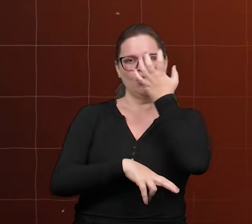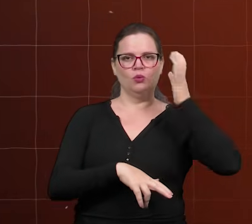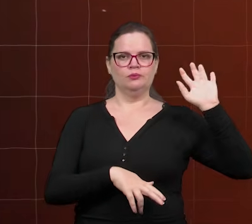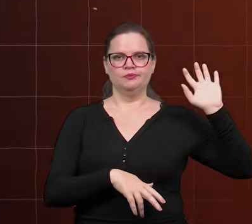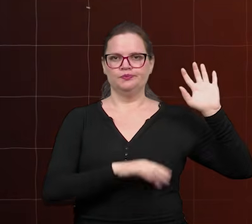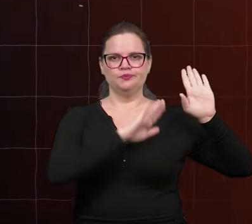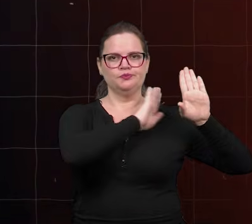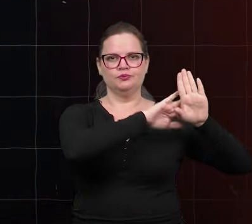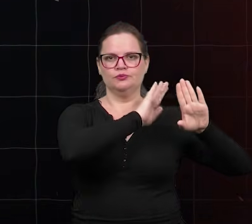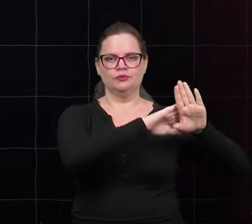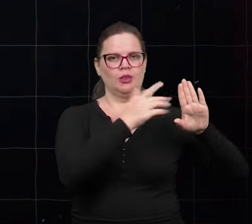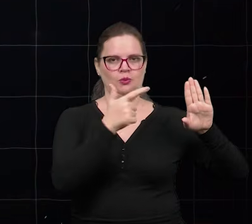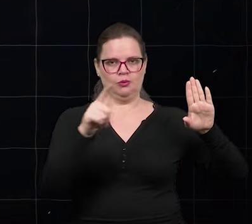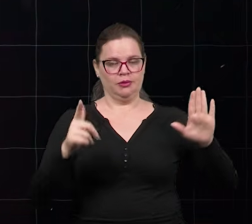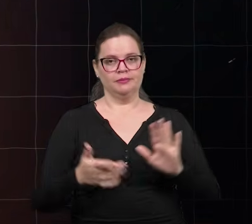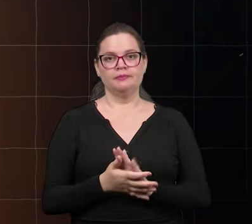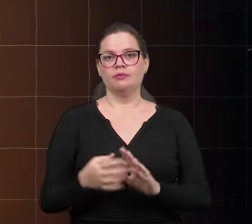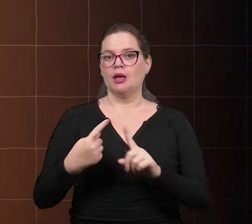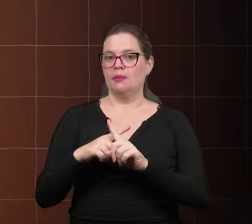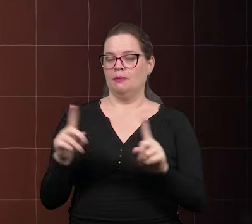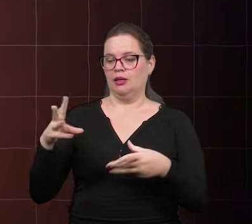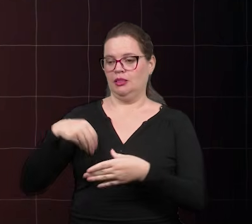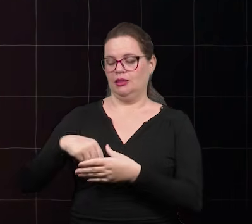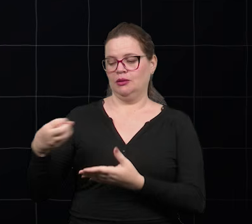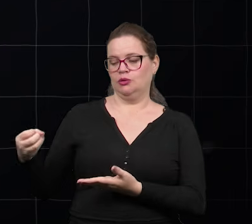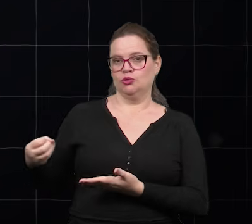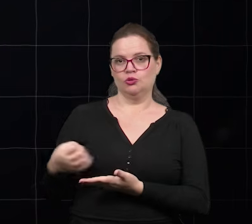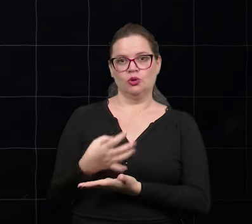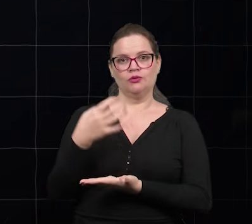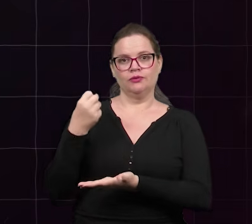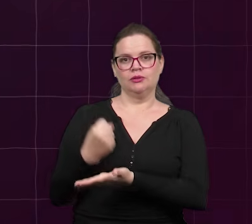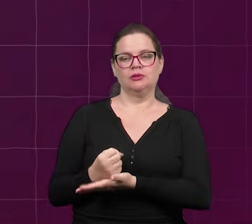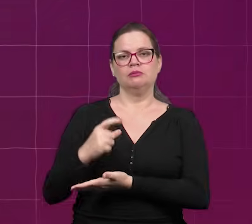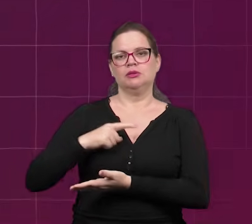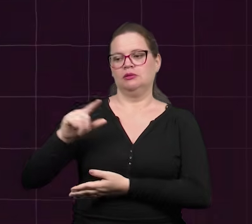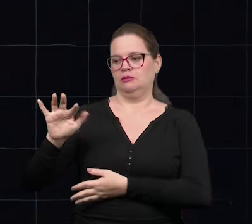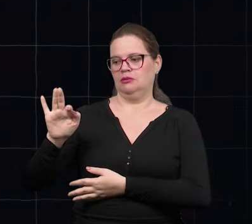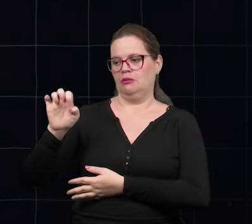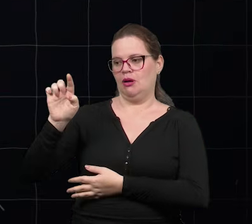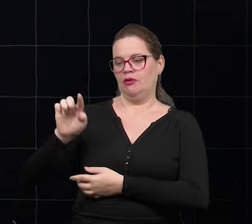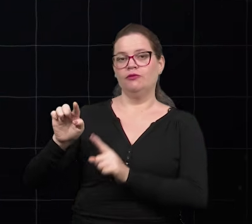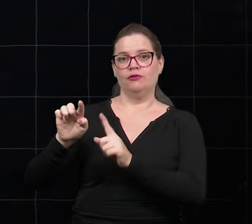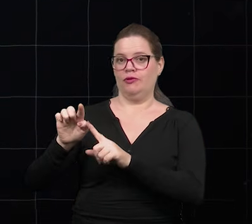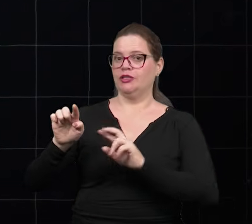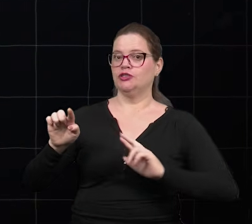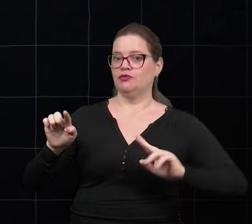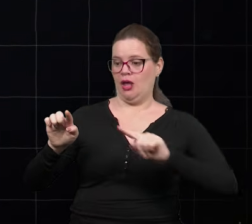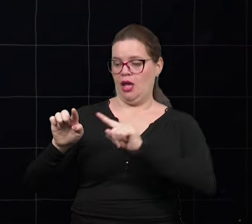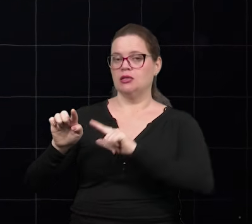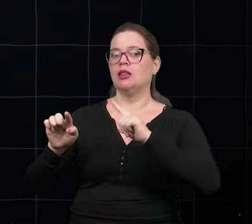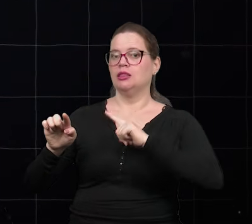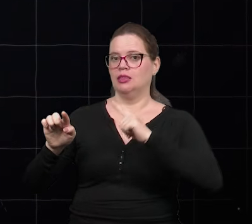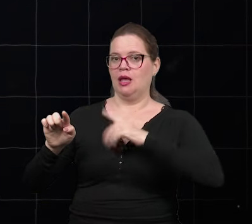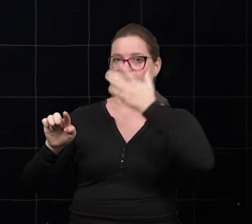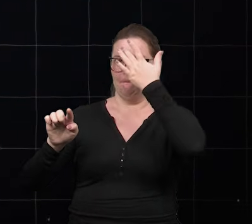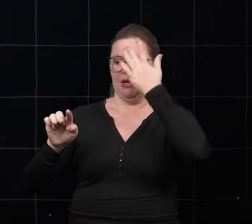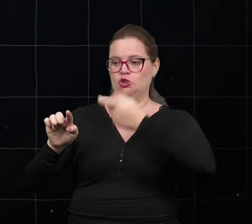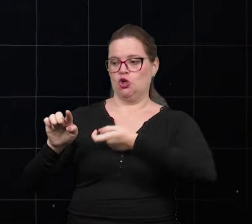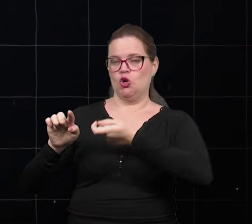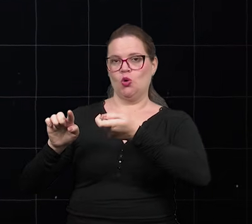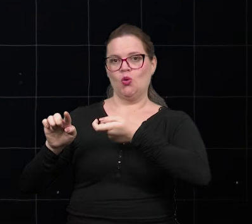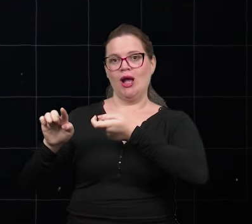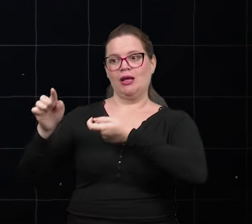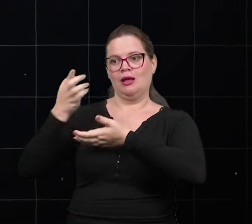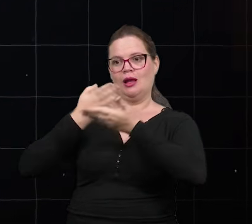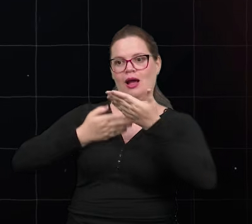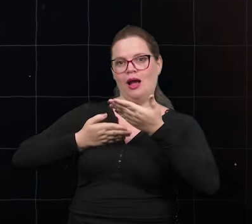ele apresenta uma fé completamente diferente, uma fé que tem um nome, que tem fundamento e tem uma pessoa como